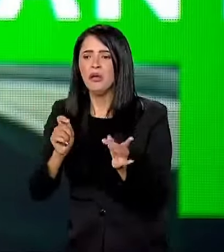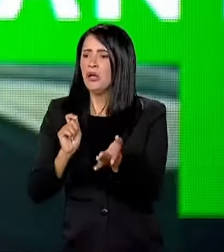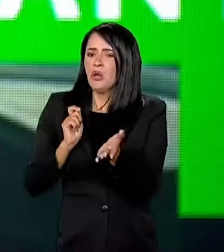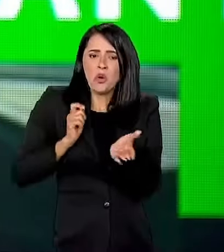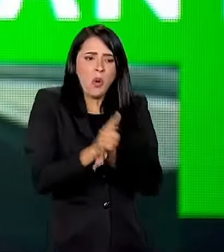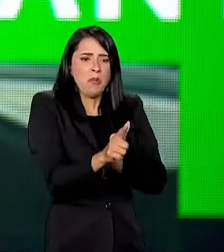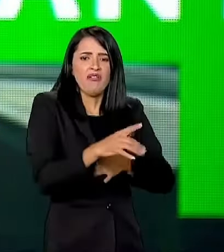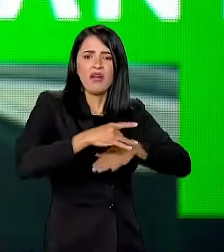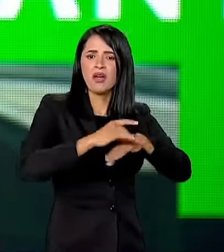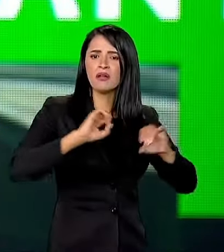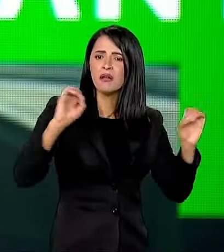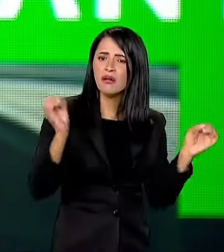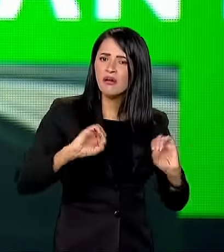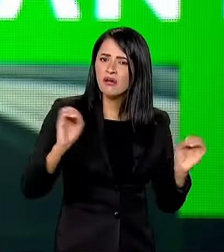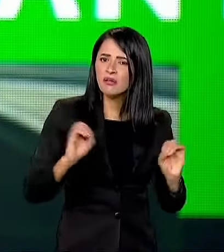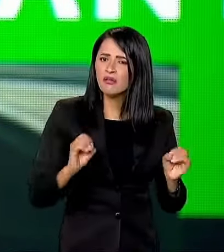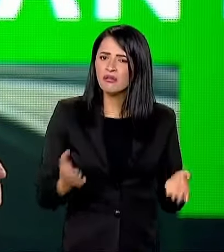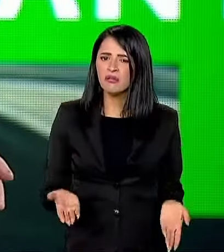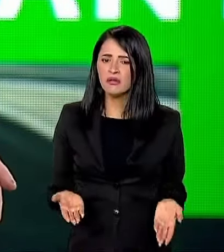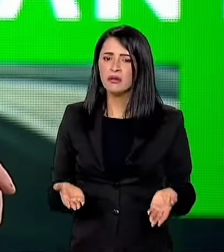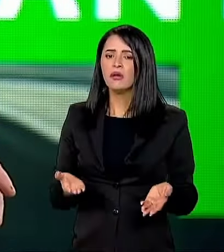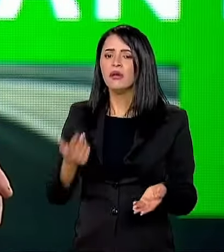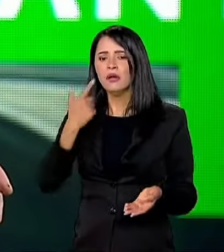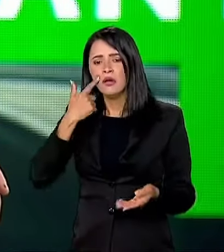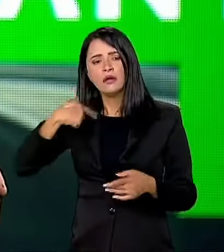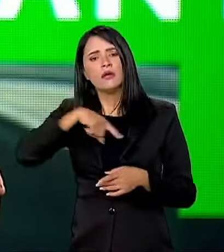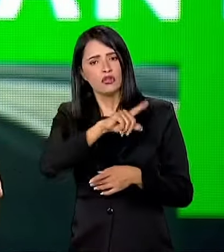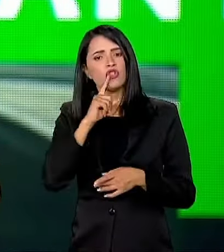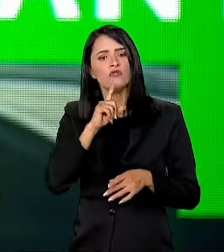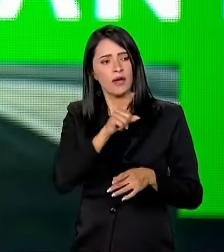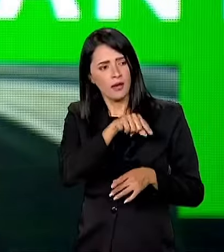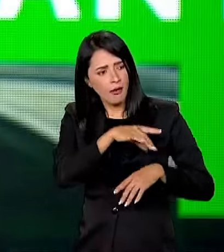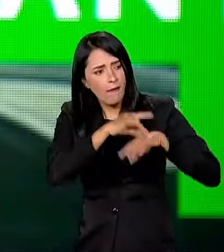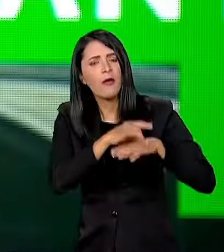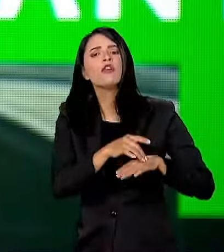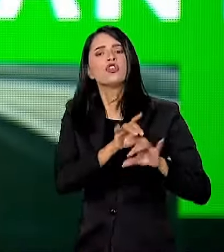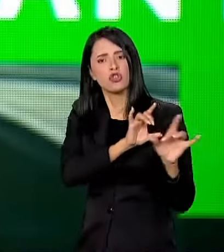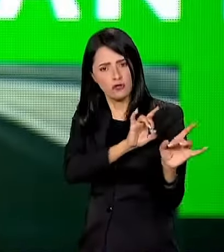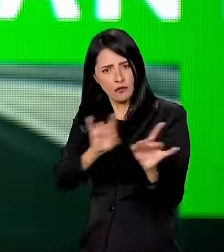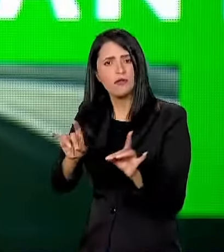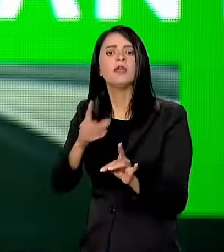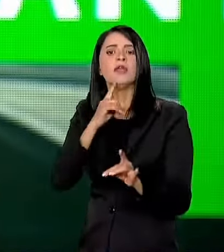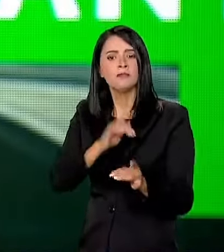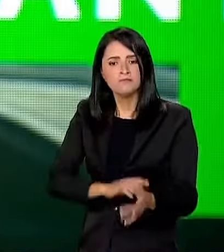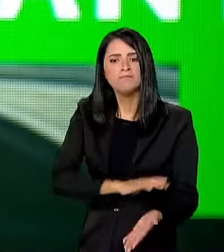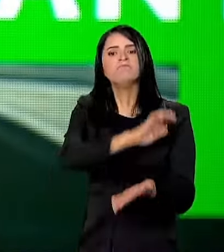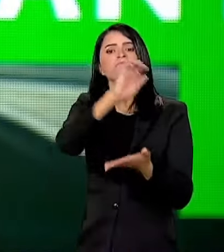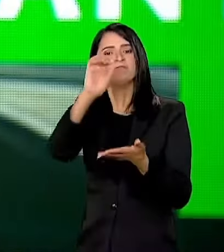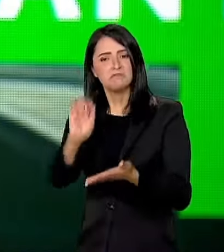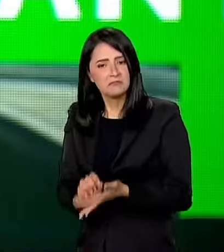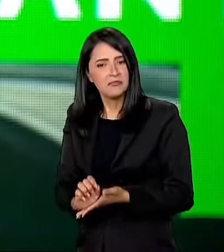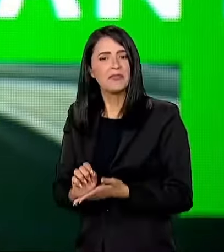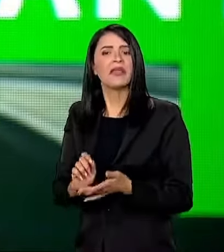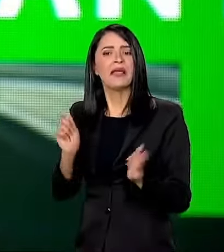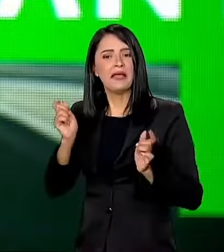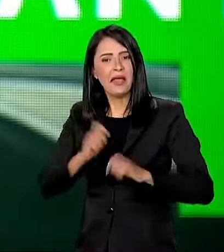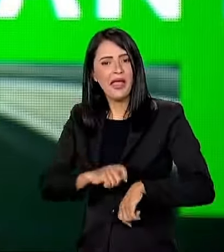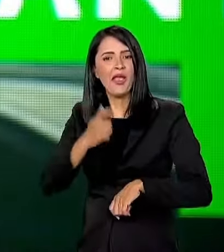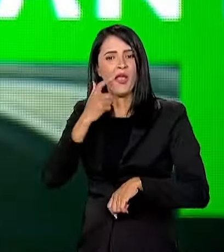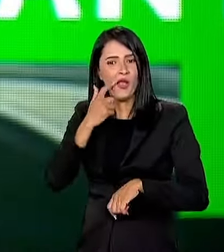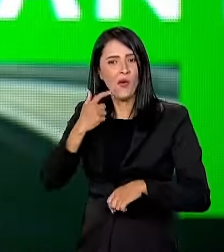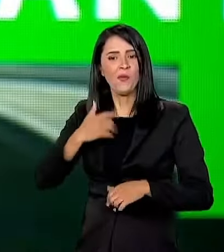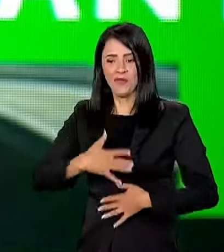nem um pedaço de carne. Nós fomos lá para dizer, nós vamos vender essa carne. E exportamos, eu tive o prazer de